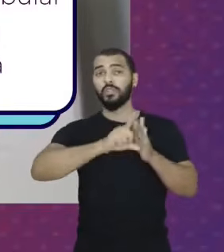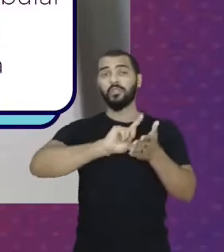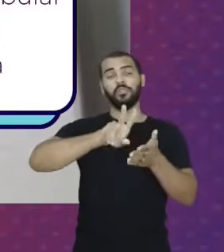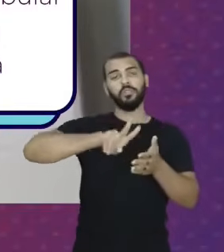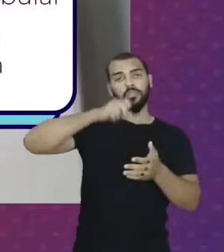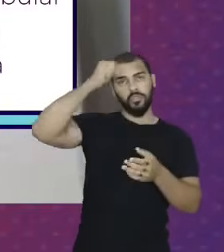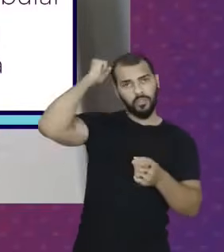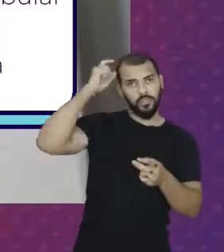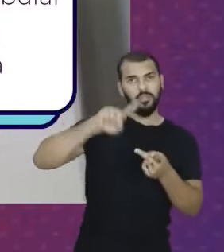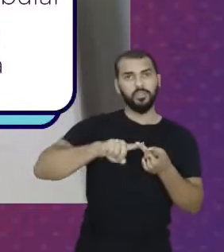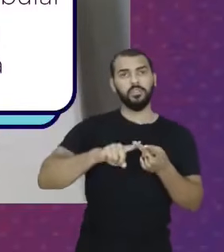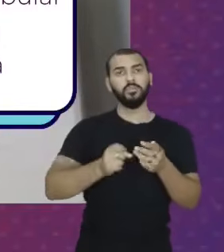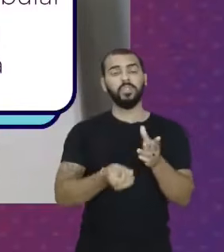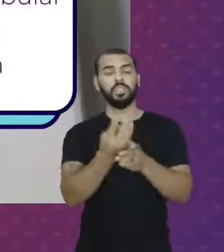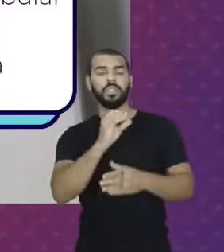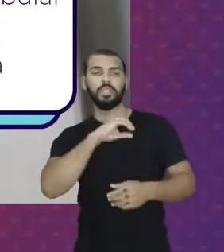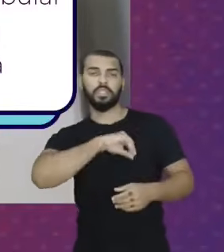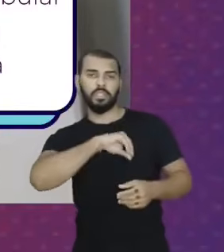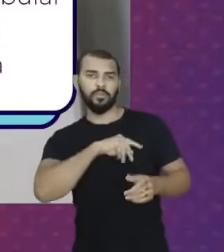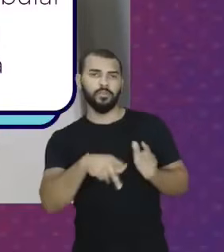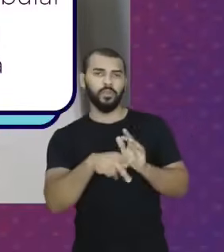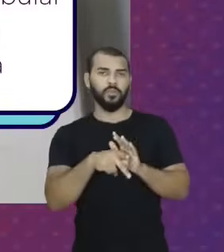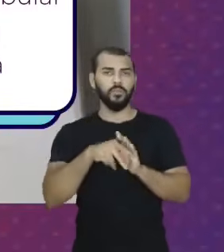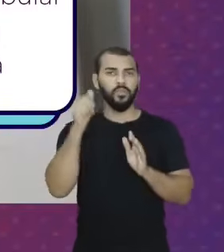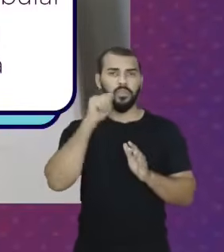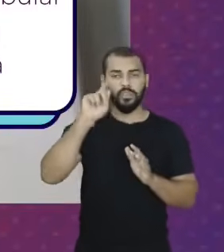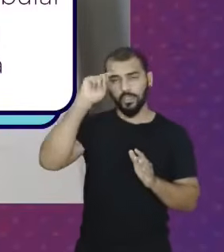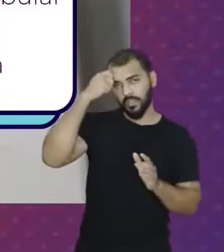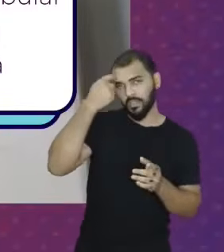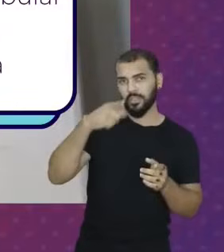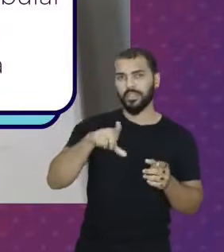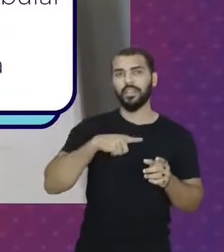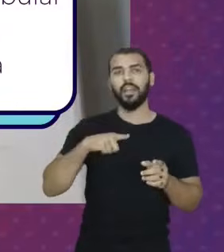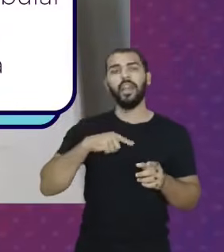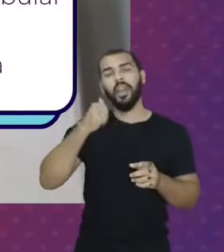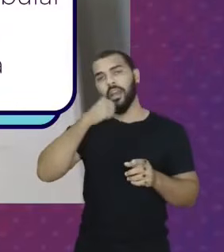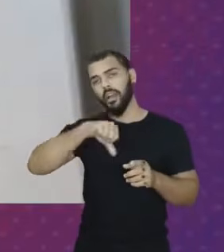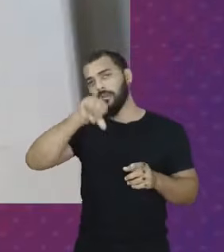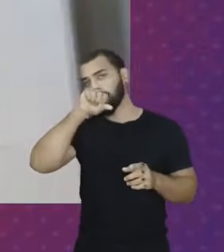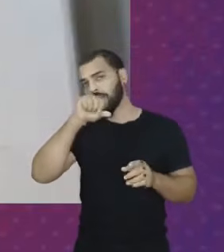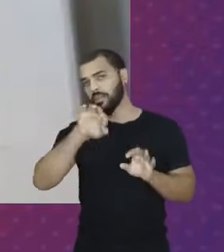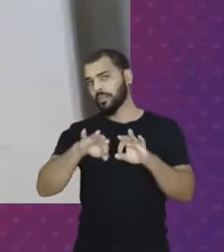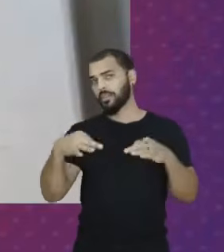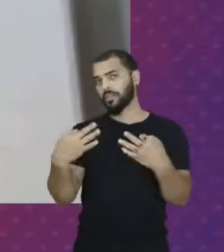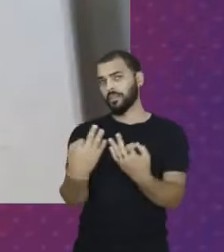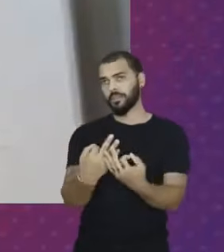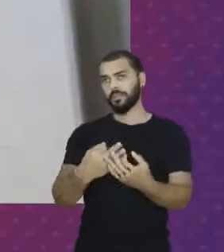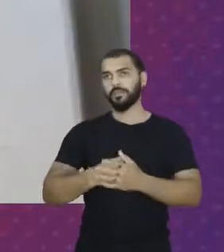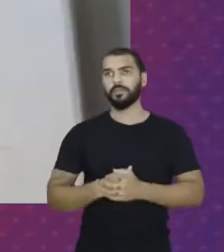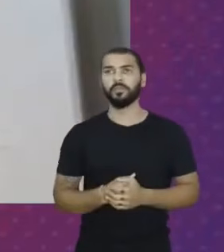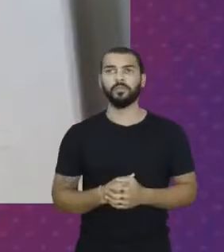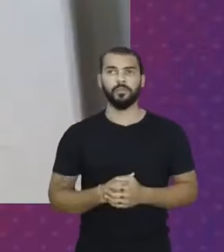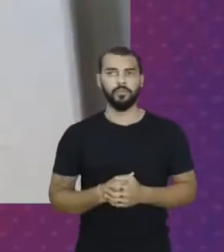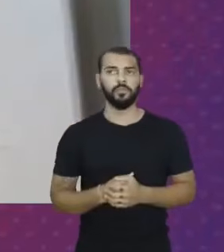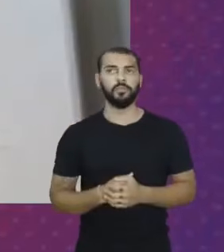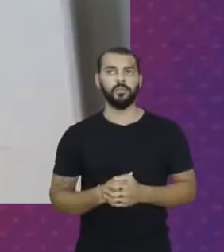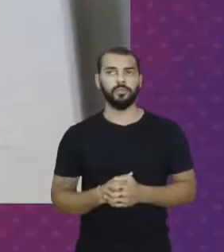uma iniciativa de geração de renda para mulheres negras, mães de família, né? Enfim, são